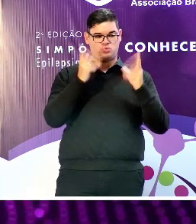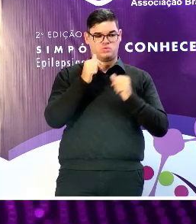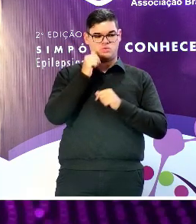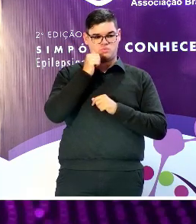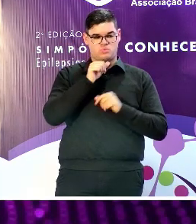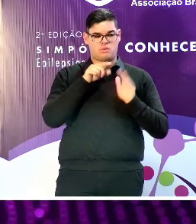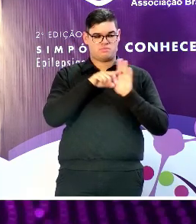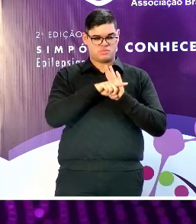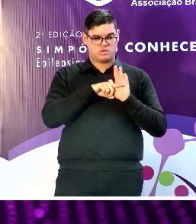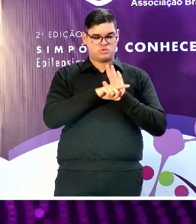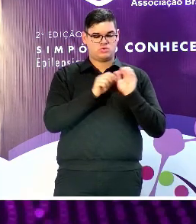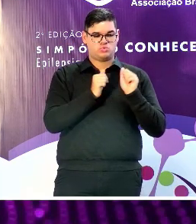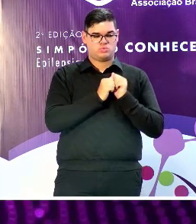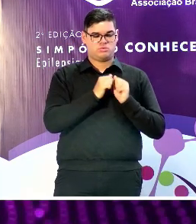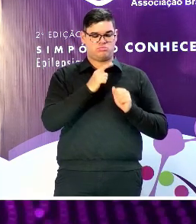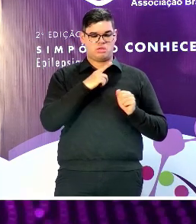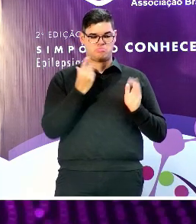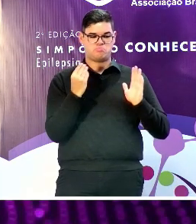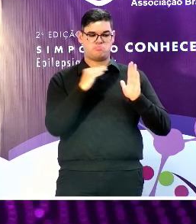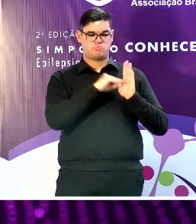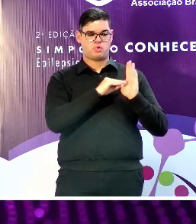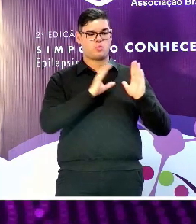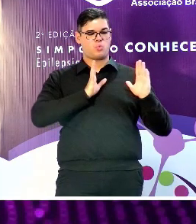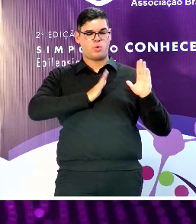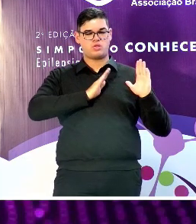nesse campus têm.